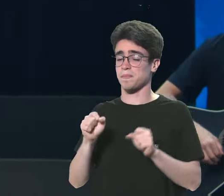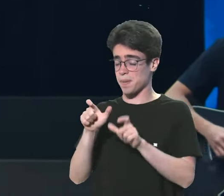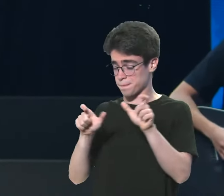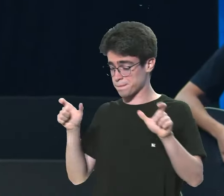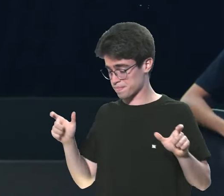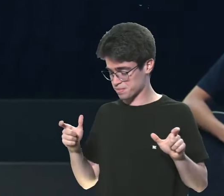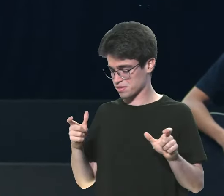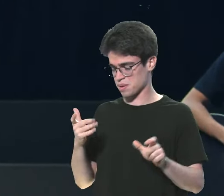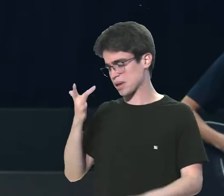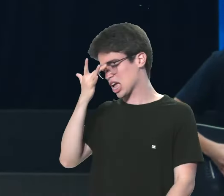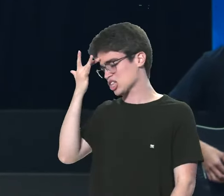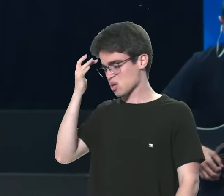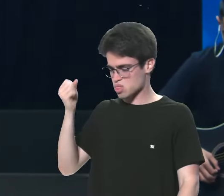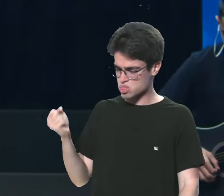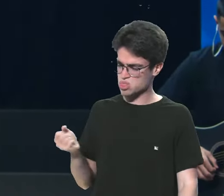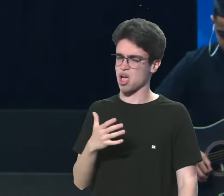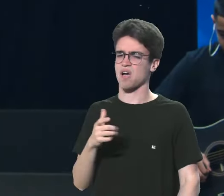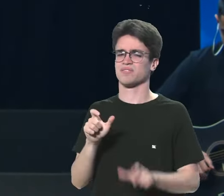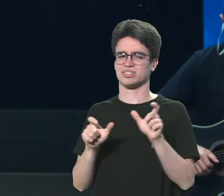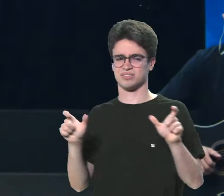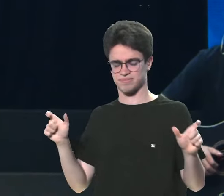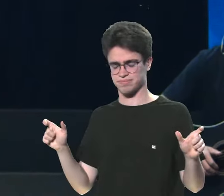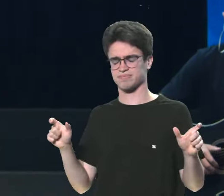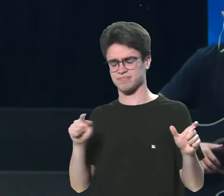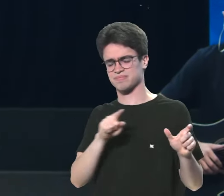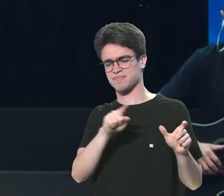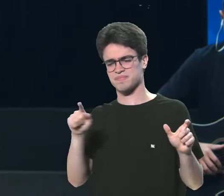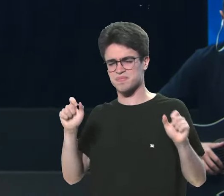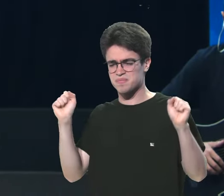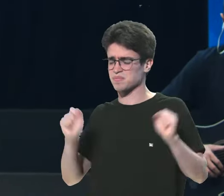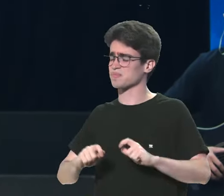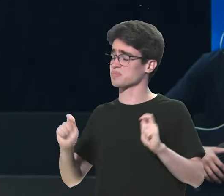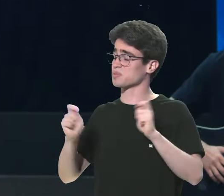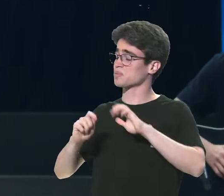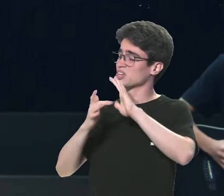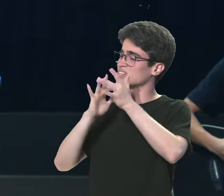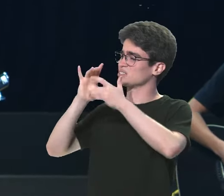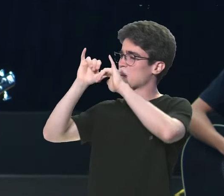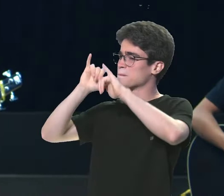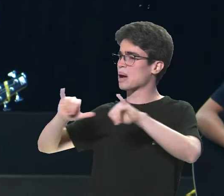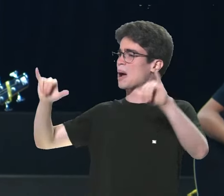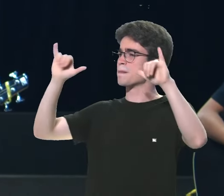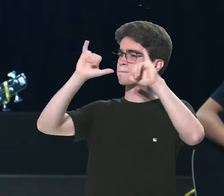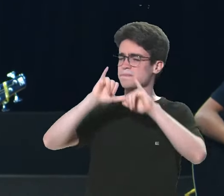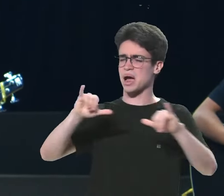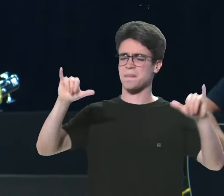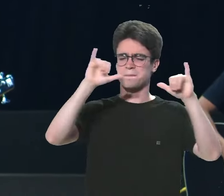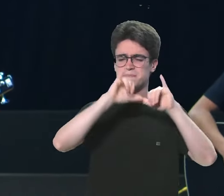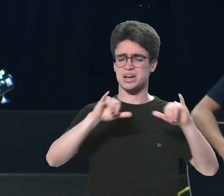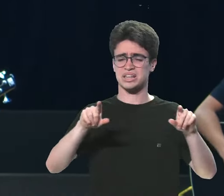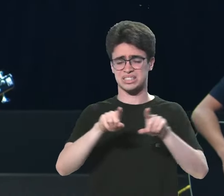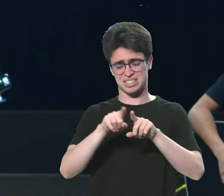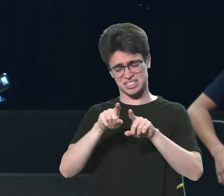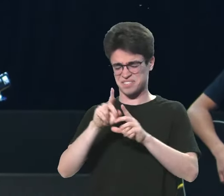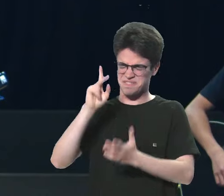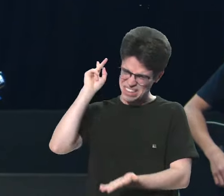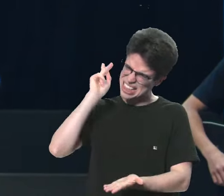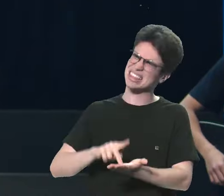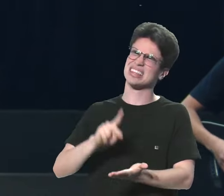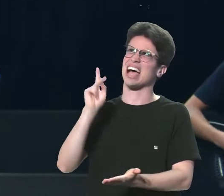novas pessoas Jesus para que eles também sejam proclamadores do teu evangelho e sejam reais agentes